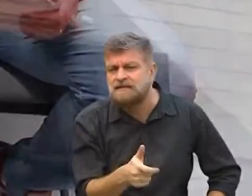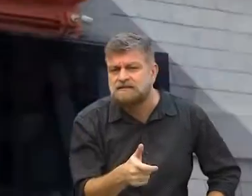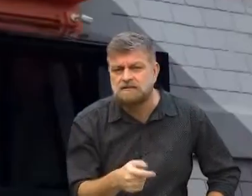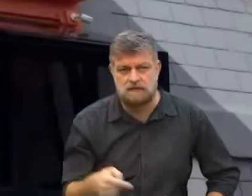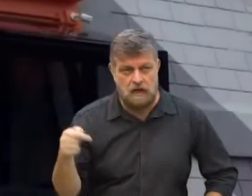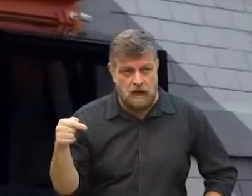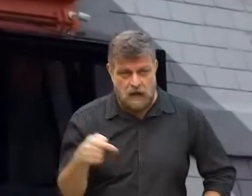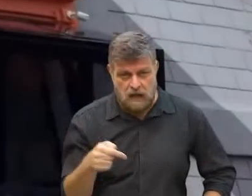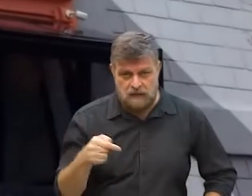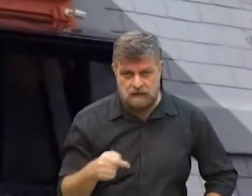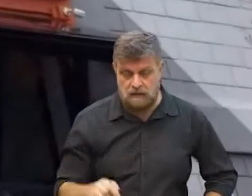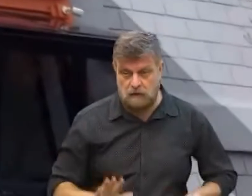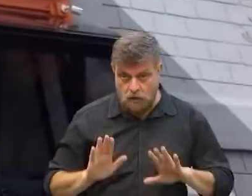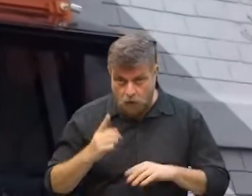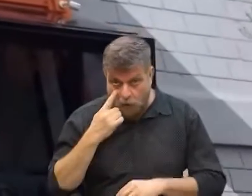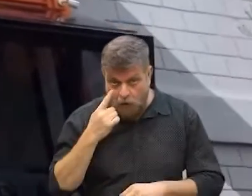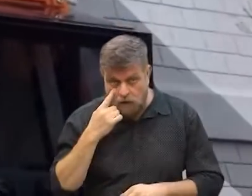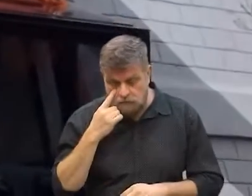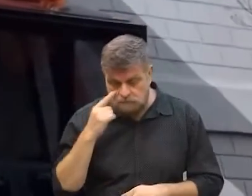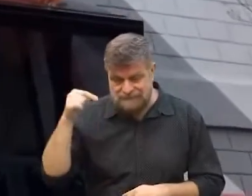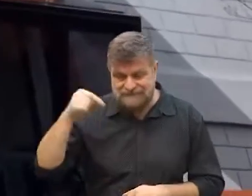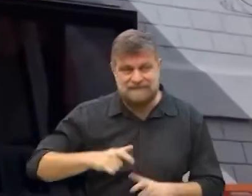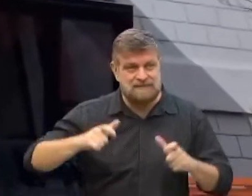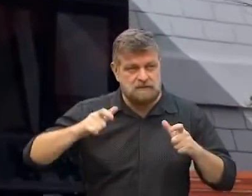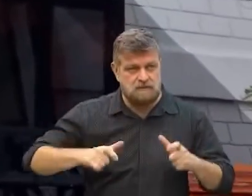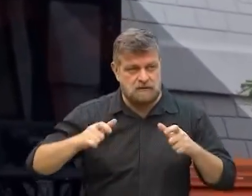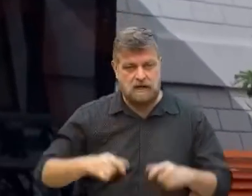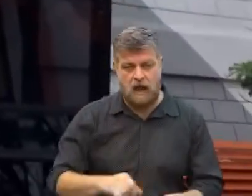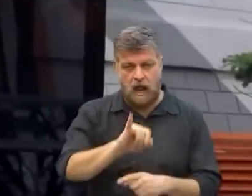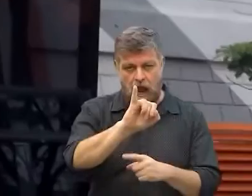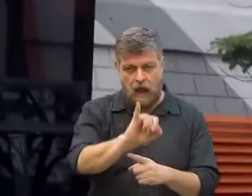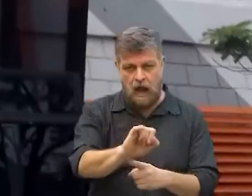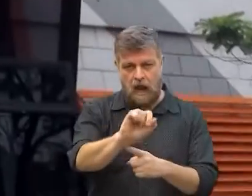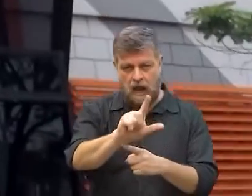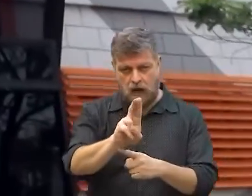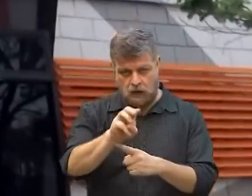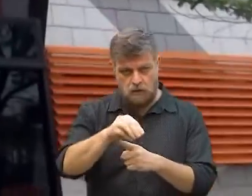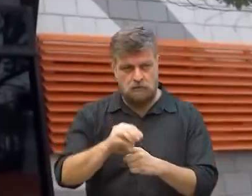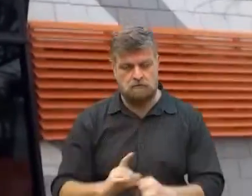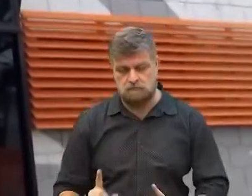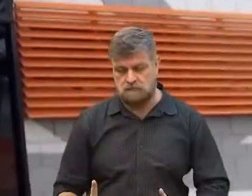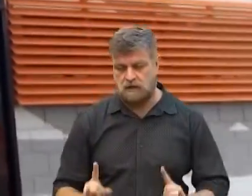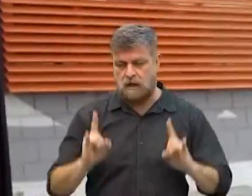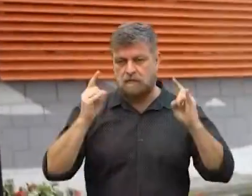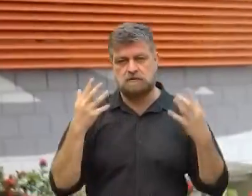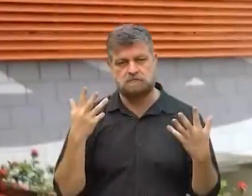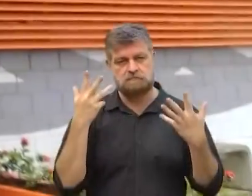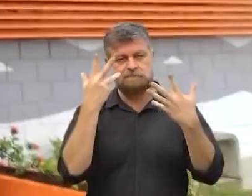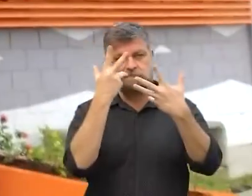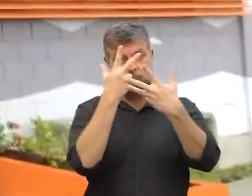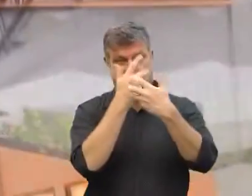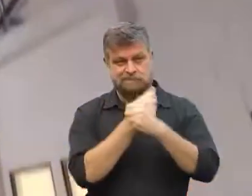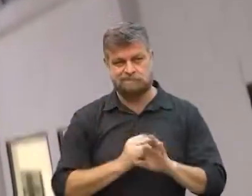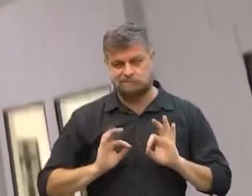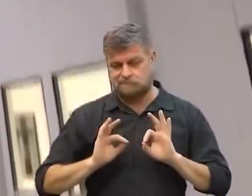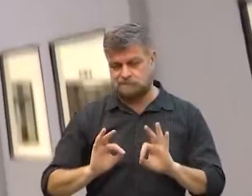Esse prédio é muito interessante porque foi aqui, na realidade, esse prédio bonito aqui, que eu gosto de chamar, que isso é